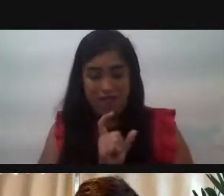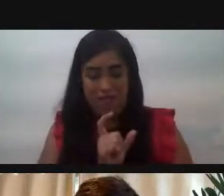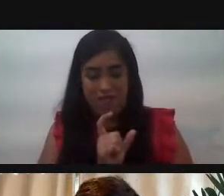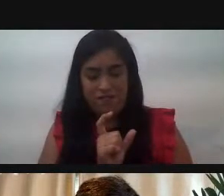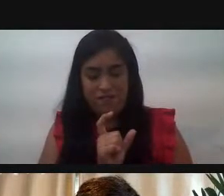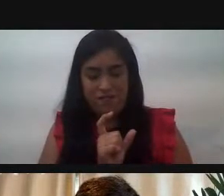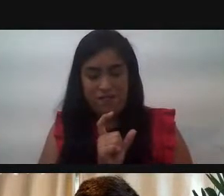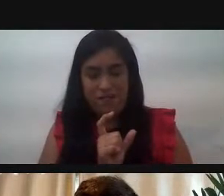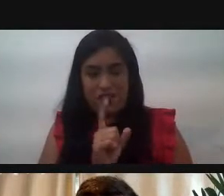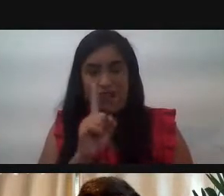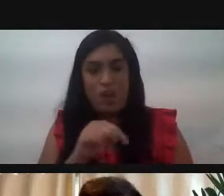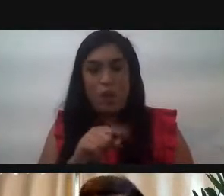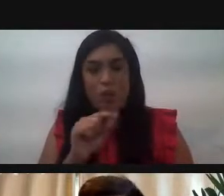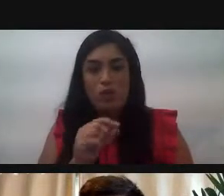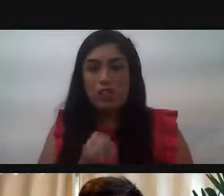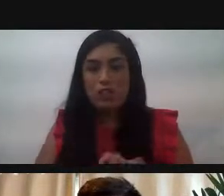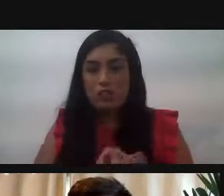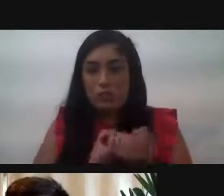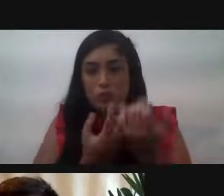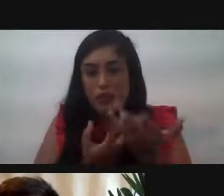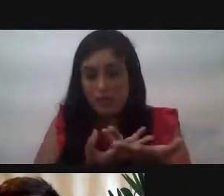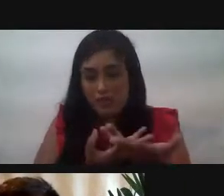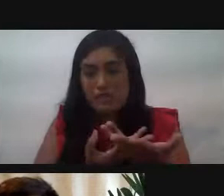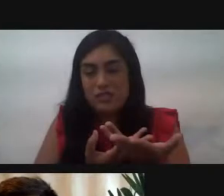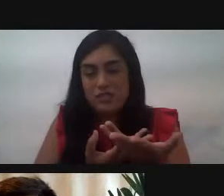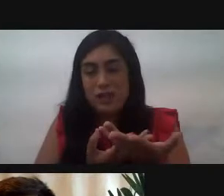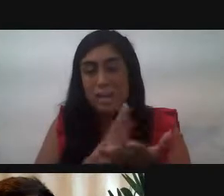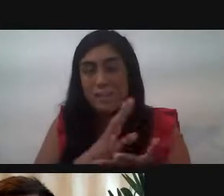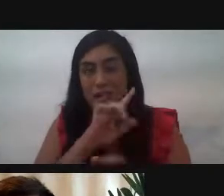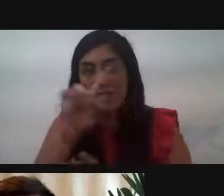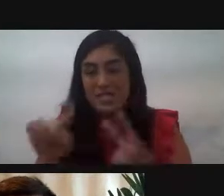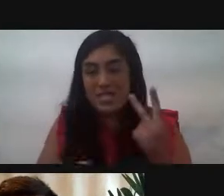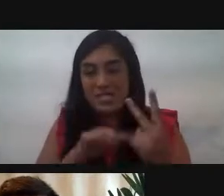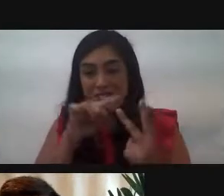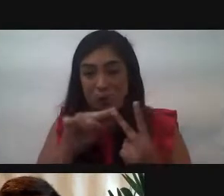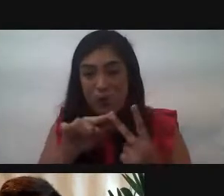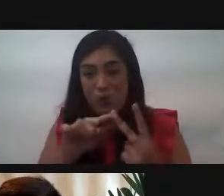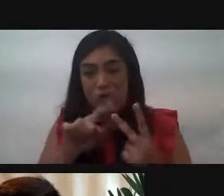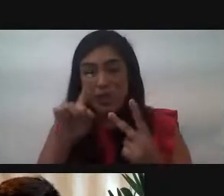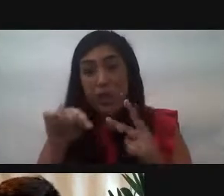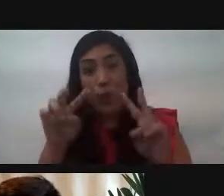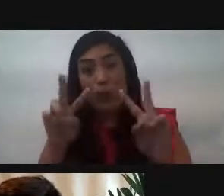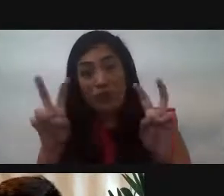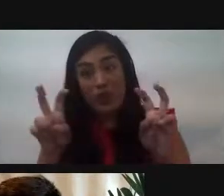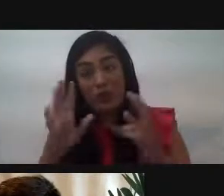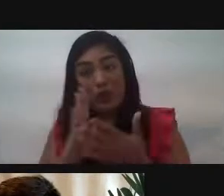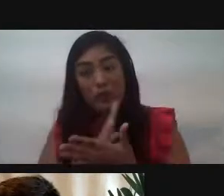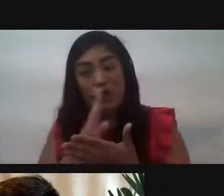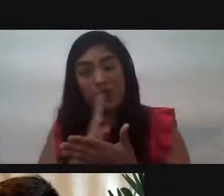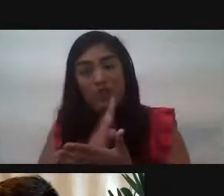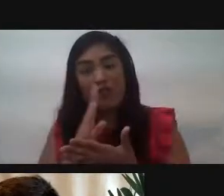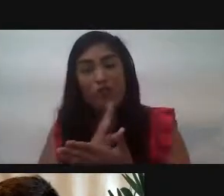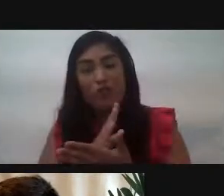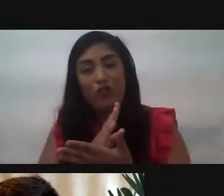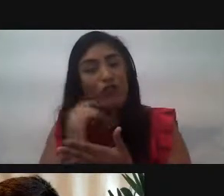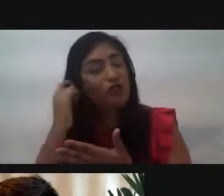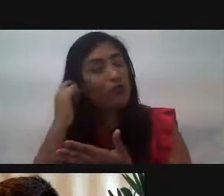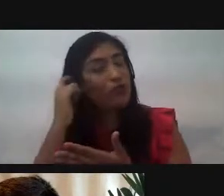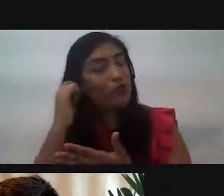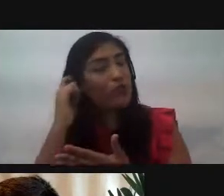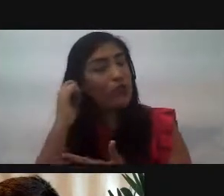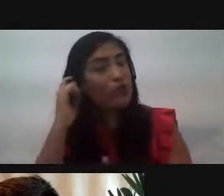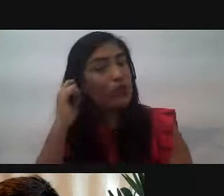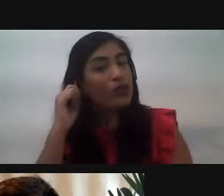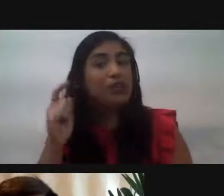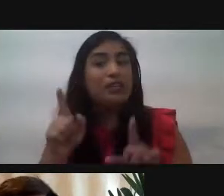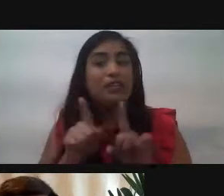a segunda, e que eu acho que é o tema do livro, é o tema do livro e neste momento é o tema